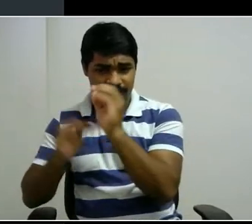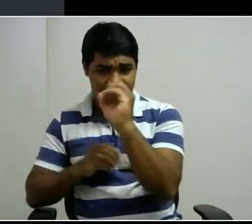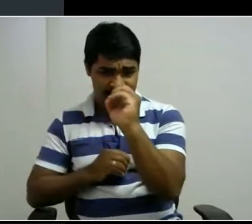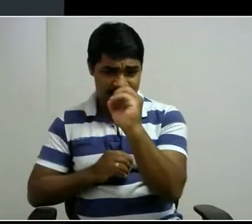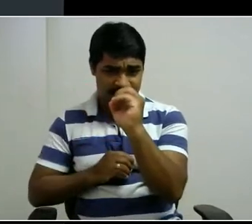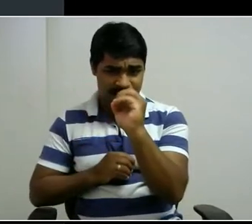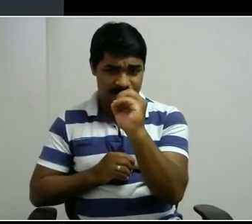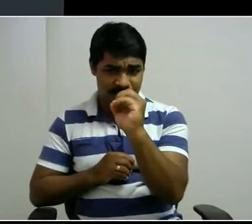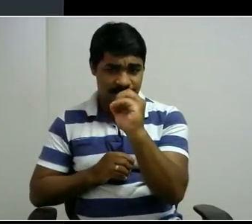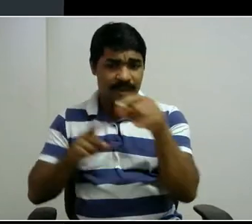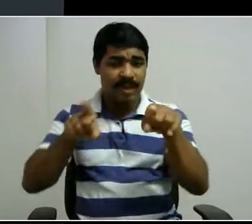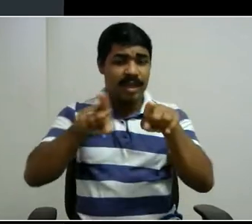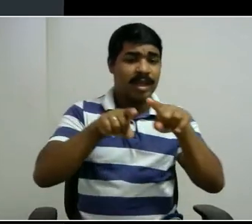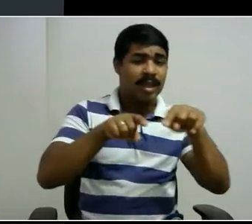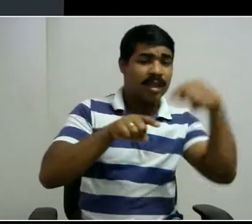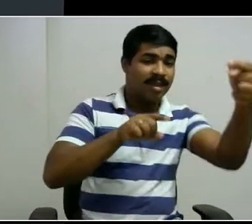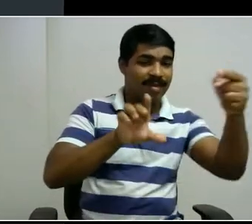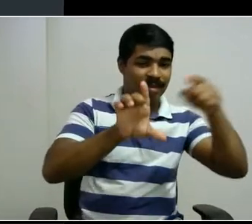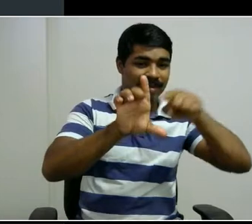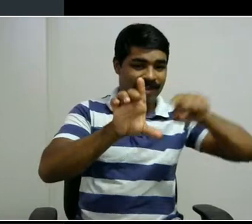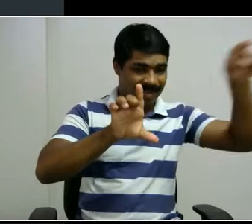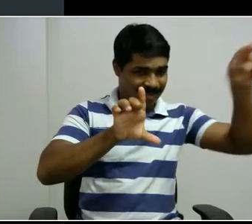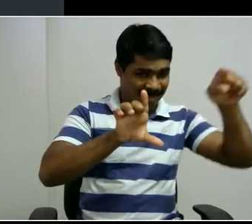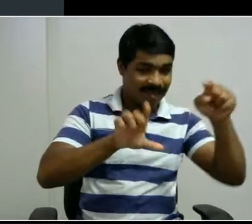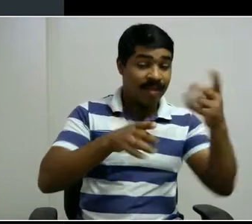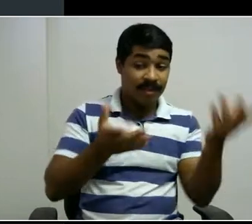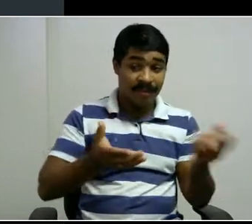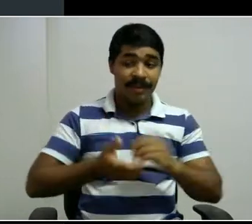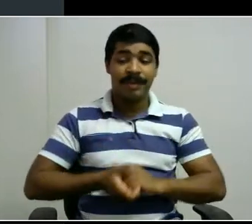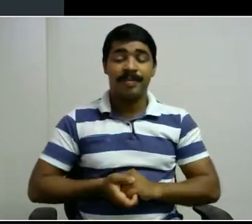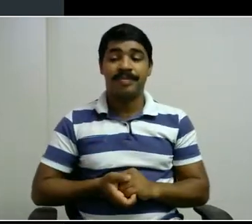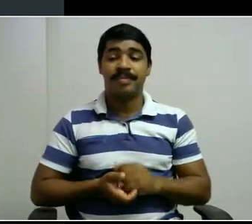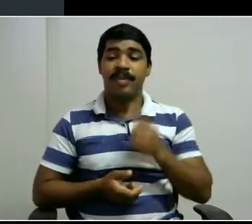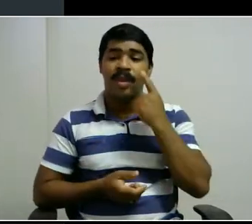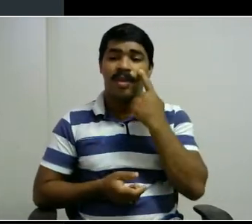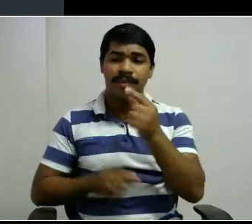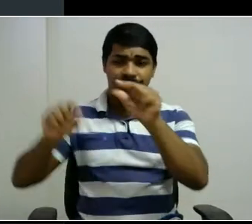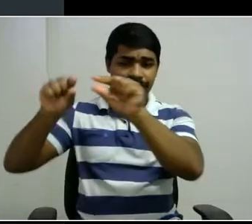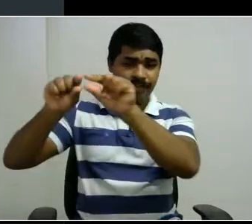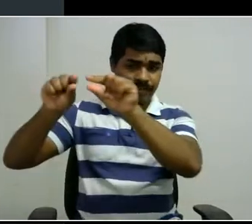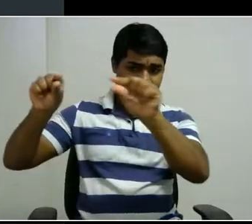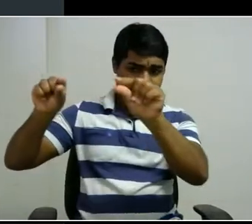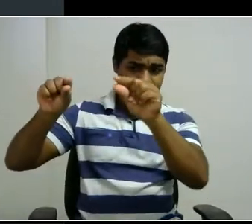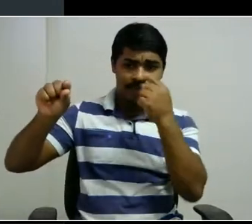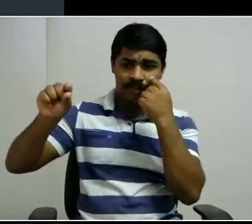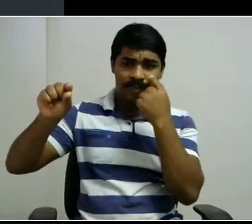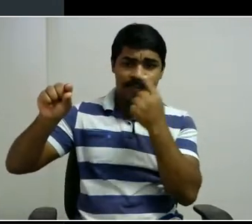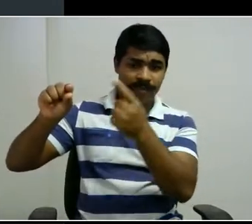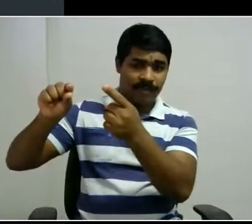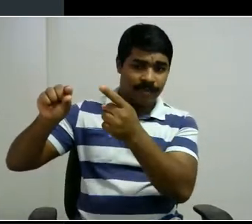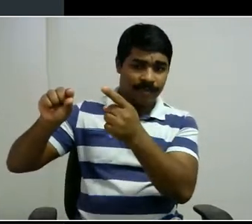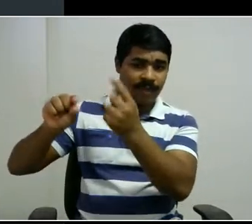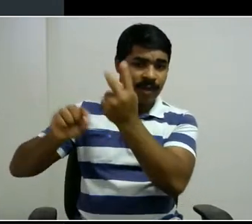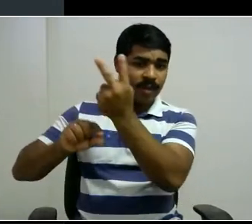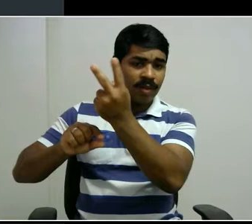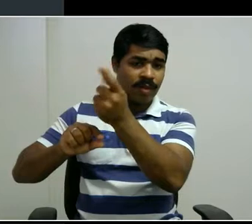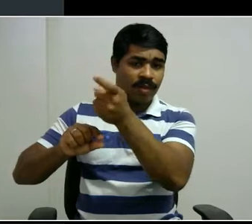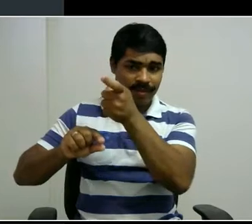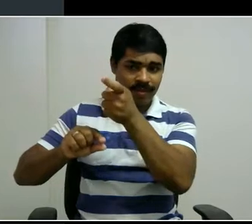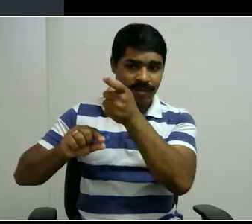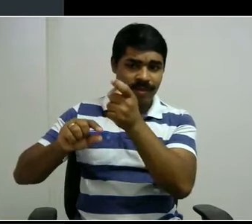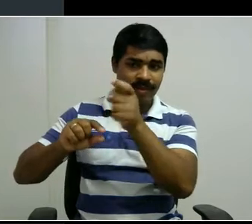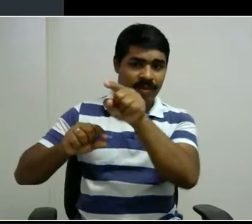Bom, vamos começar então primeiro pelo zero da função. Tá? Você vai pegar a função, que ela é essa função aqui, ó, 2x menos